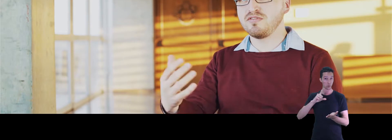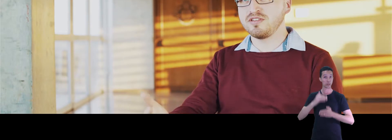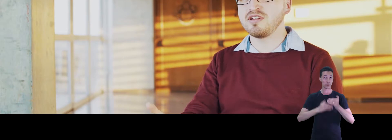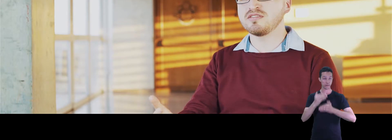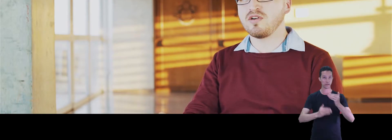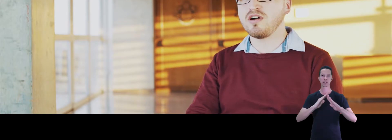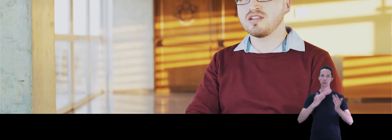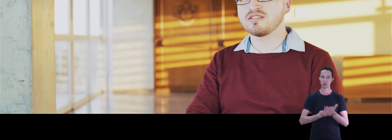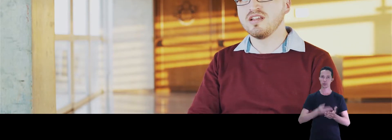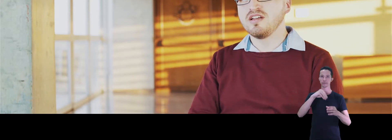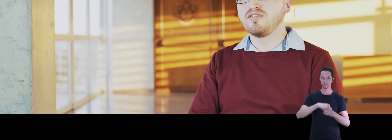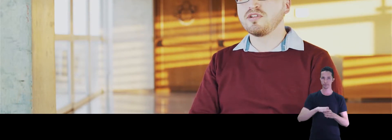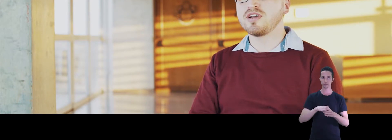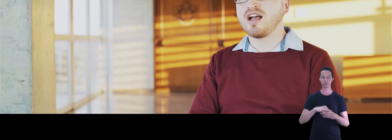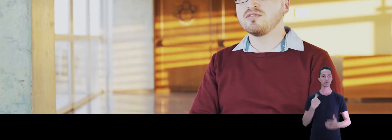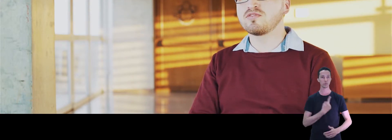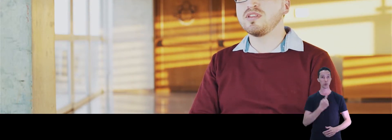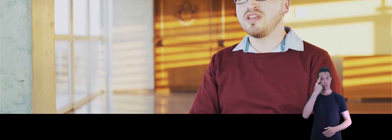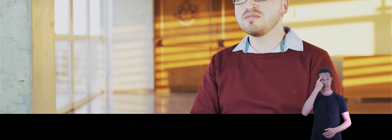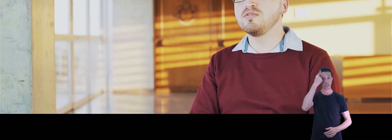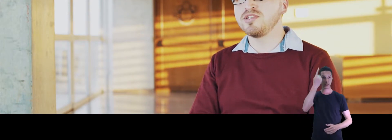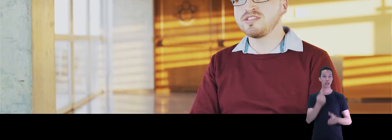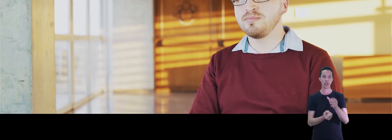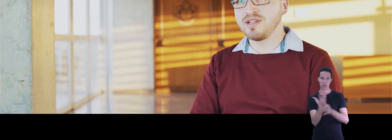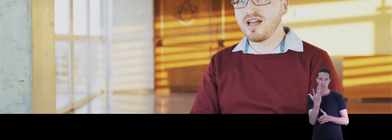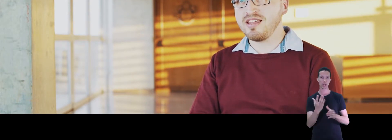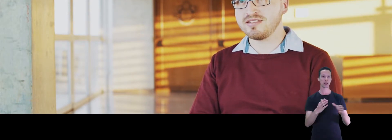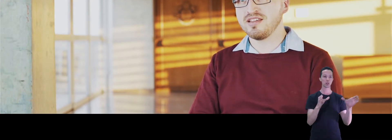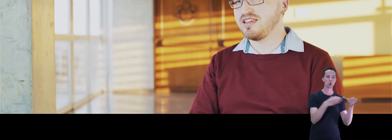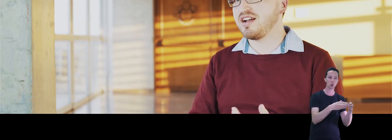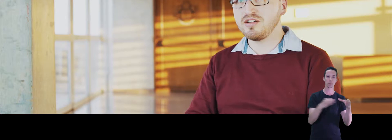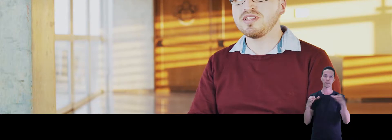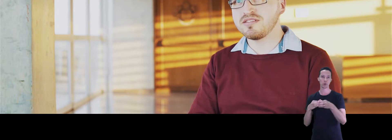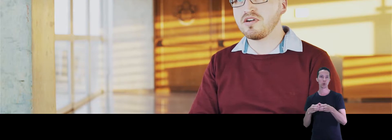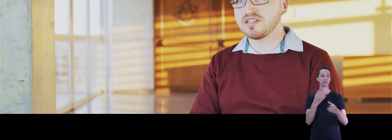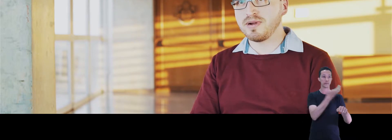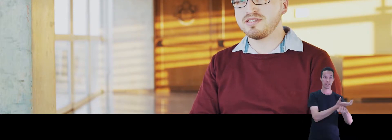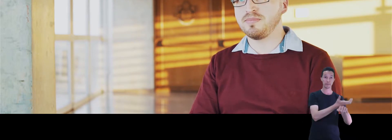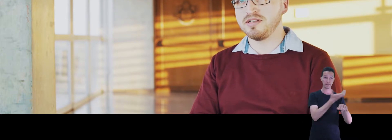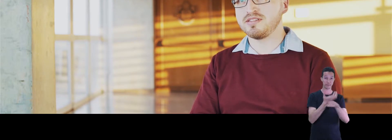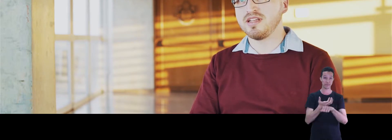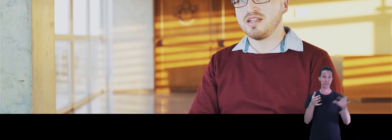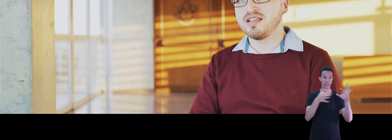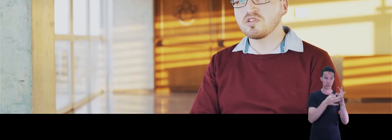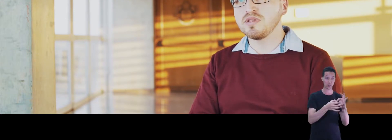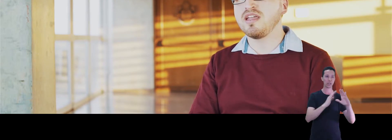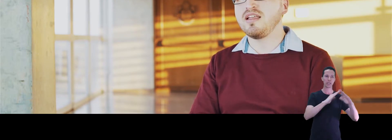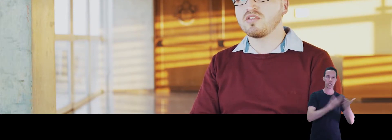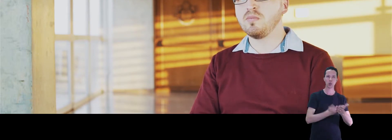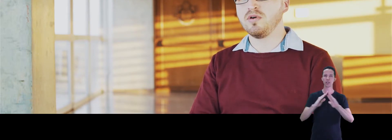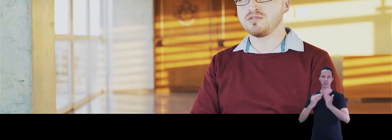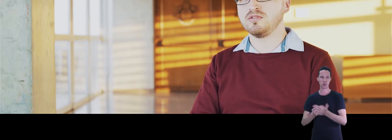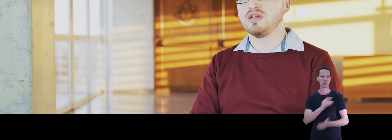ser desenvolvido nas escolas, foram criados comitês multidisciplinares em cada uma das escolas participantes. Né? Esse comitê